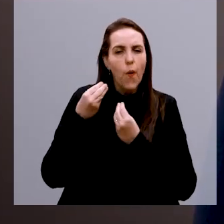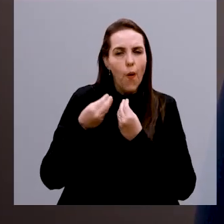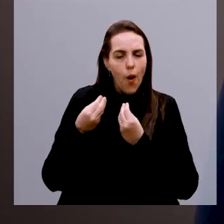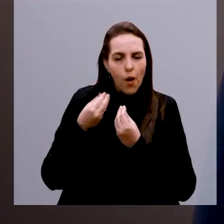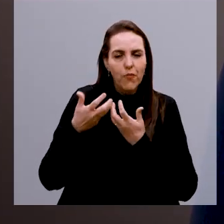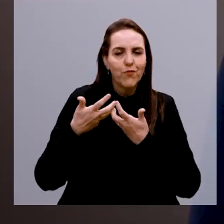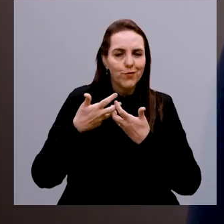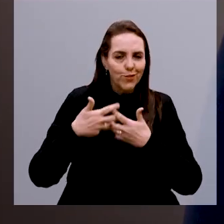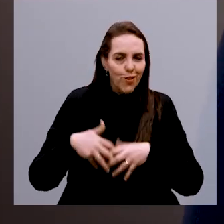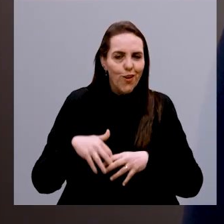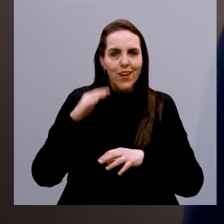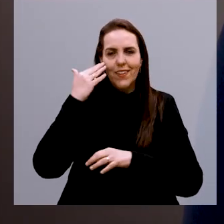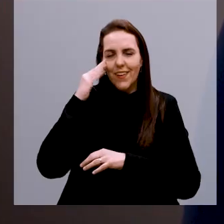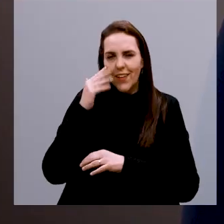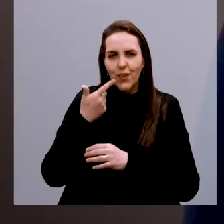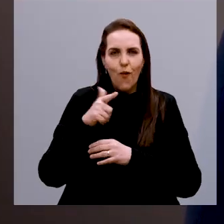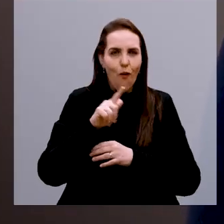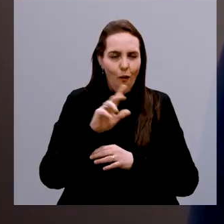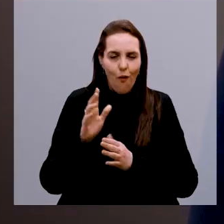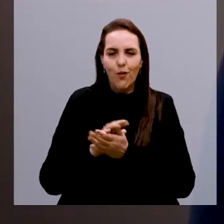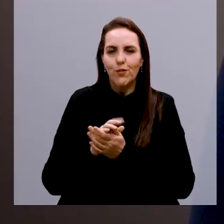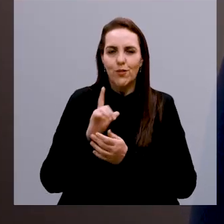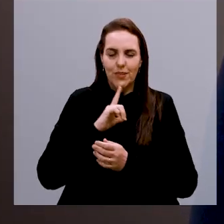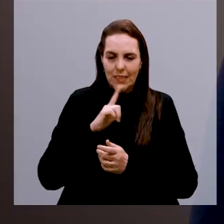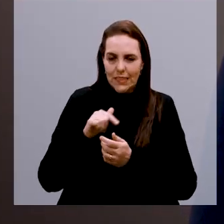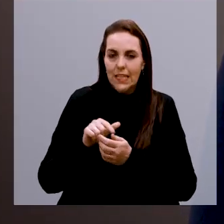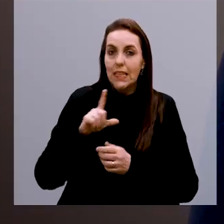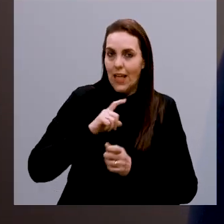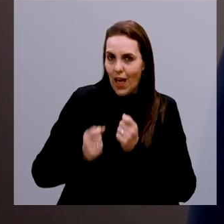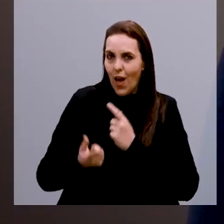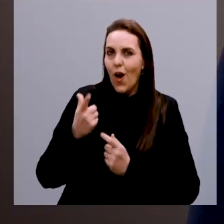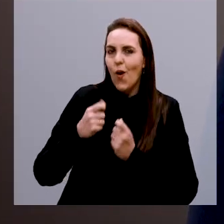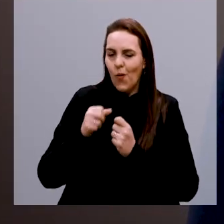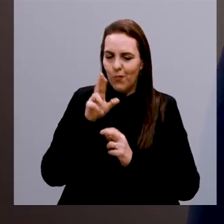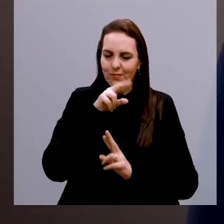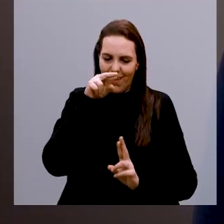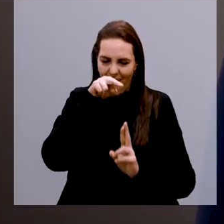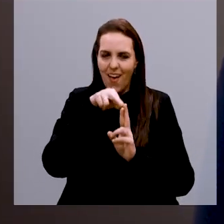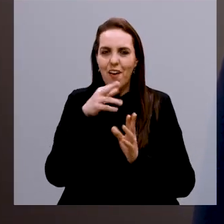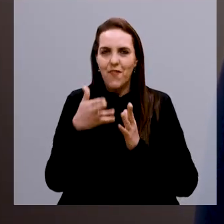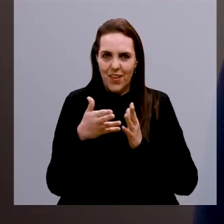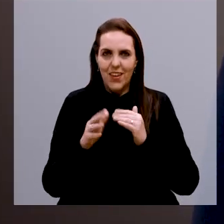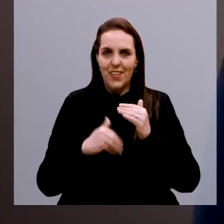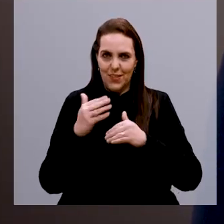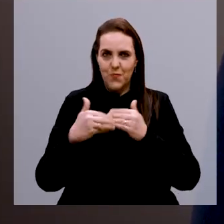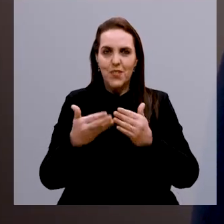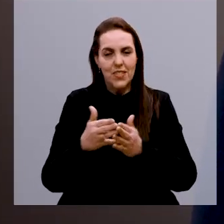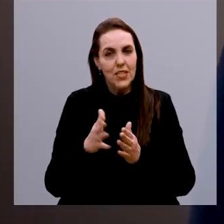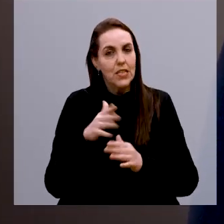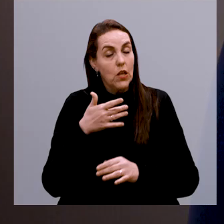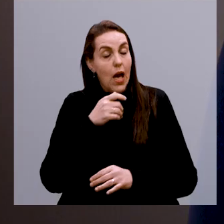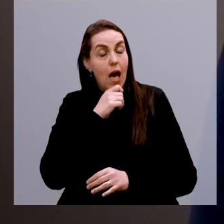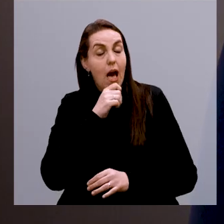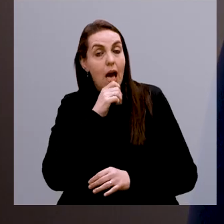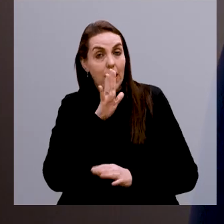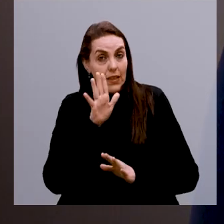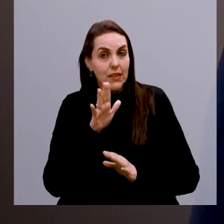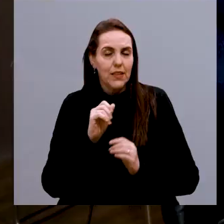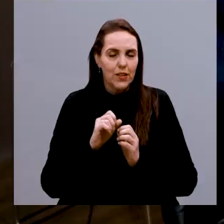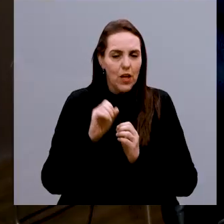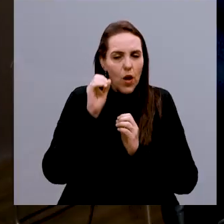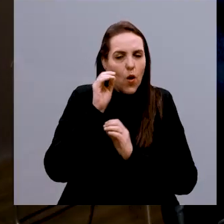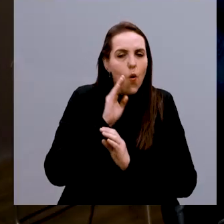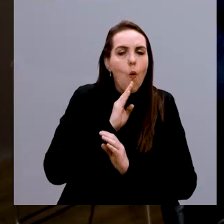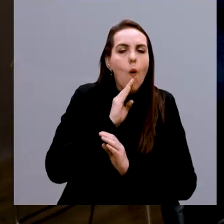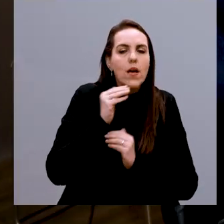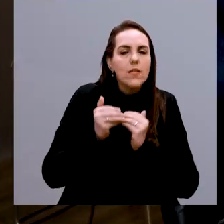como funciona, entendendo os outros bancos de leite. A gente tem alguns que são a nossa referência nesse processo. Então a gente está ainda no processo